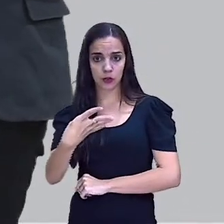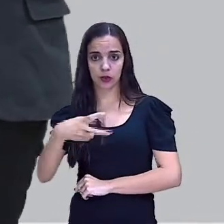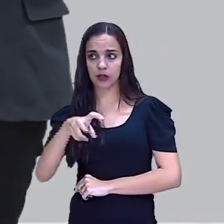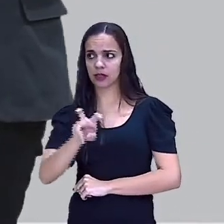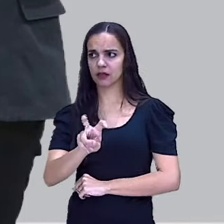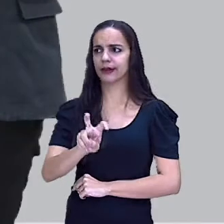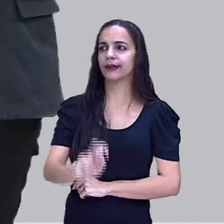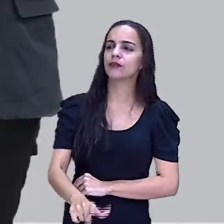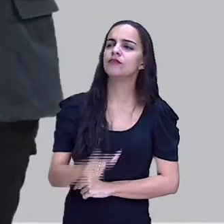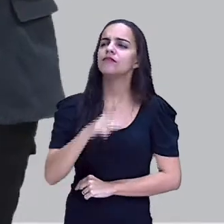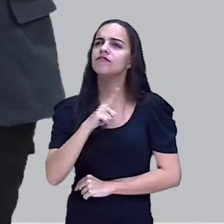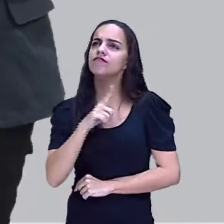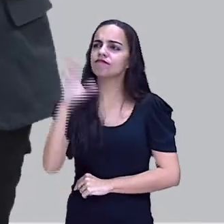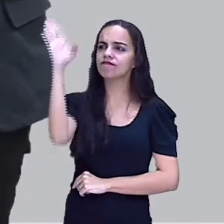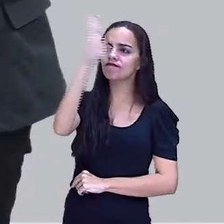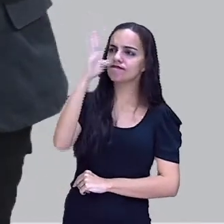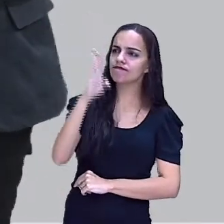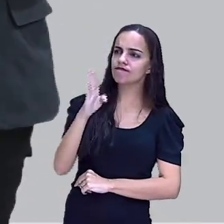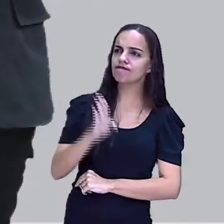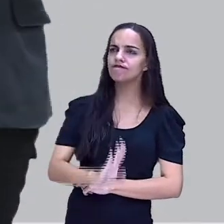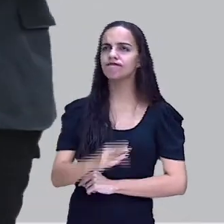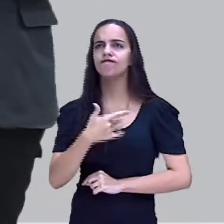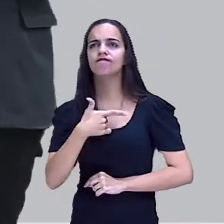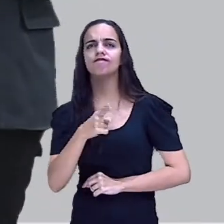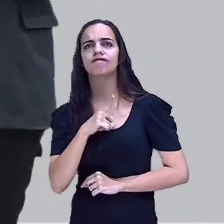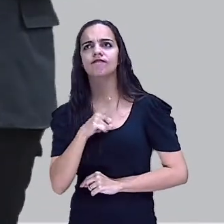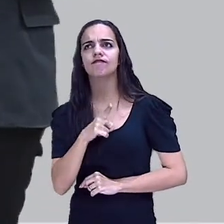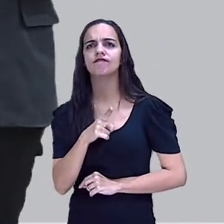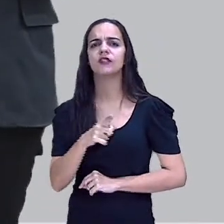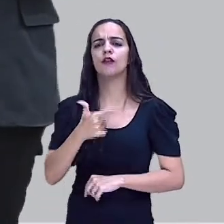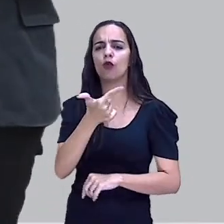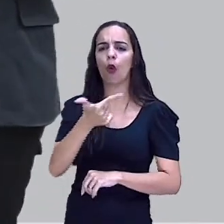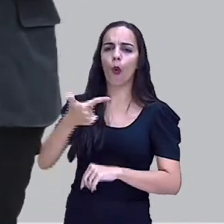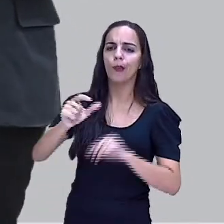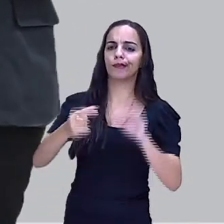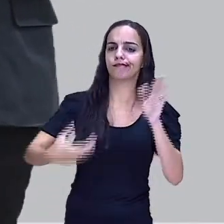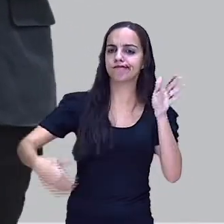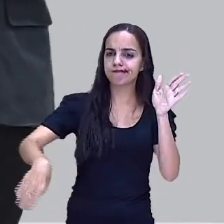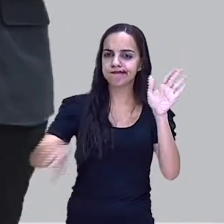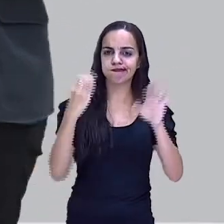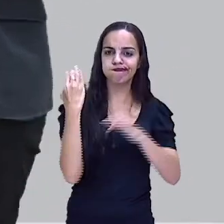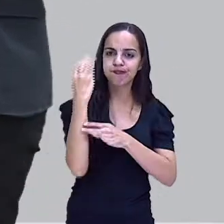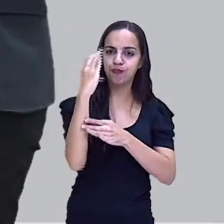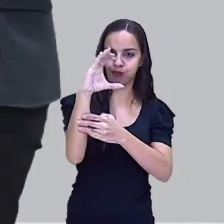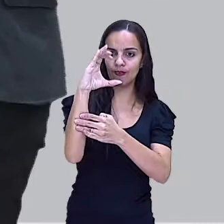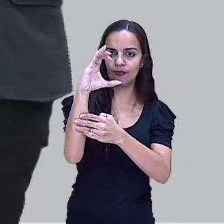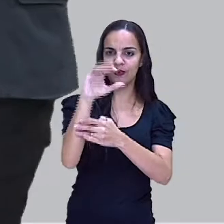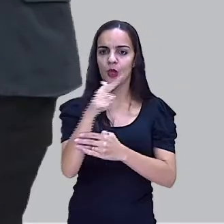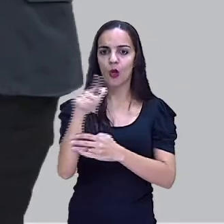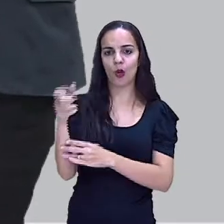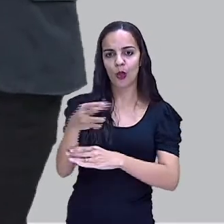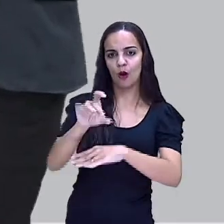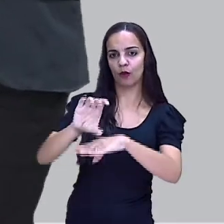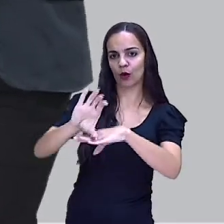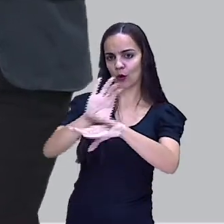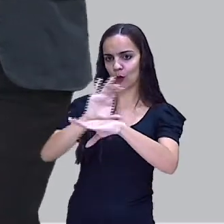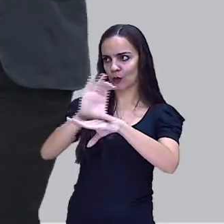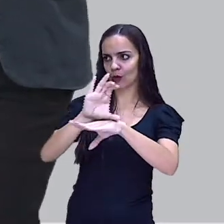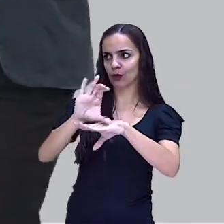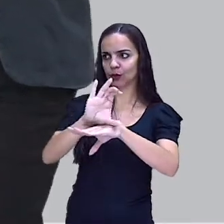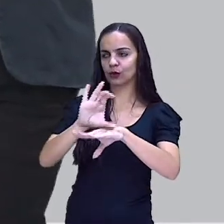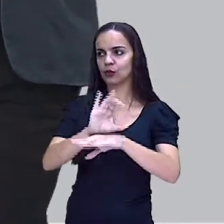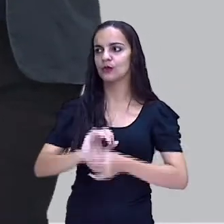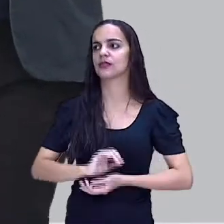Brasil vai ganhar uma outra Constituição, com a posse do presidente eleito Eurico Gaspar